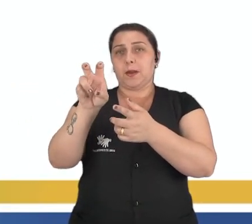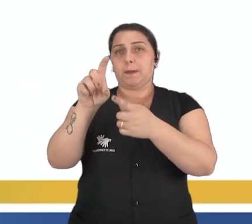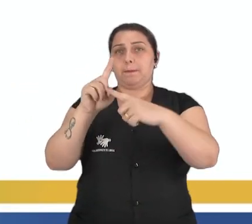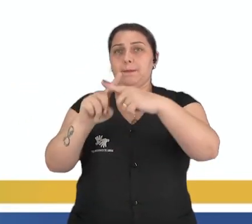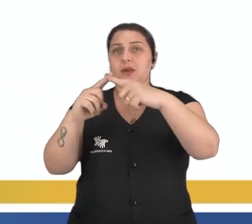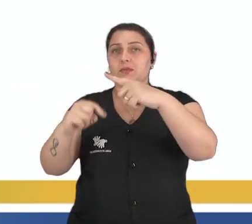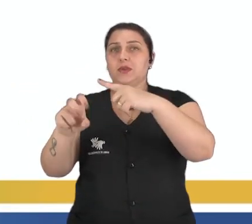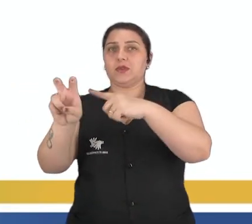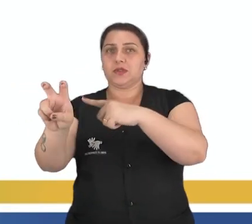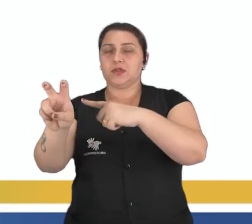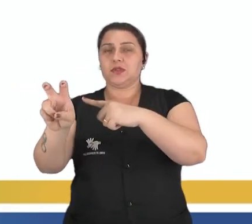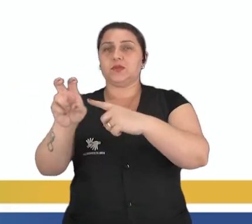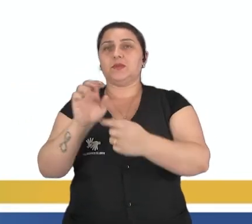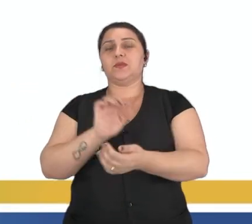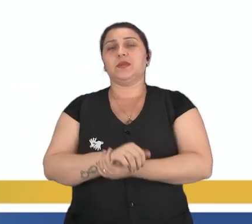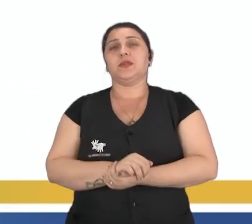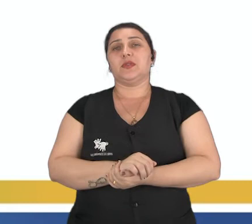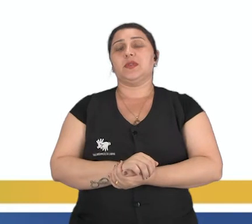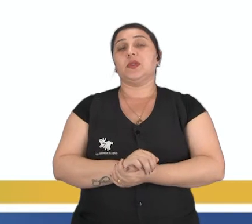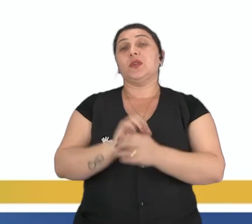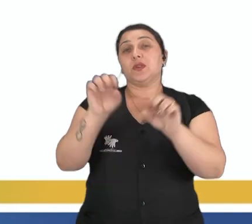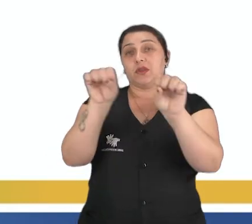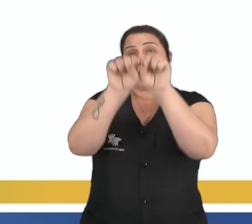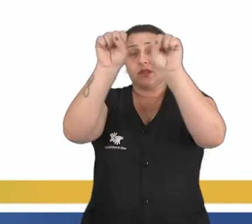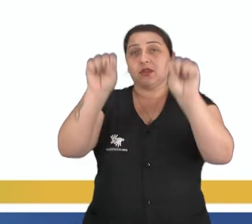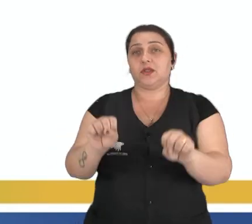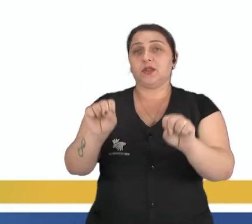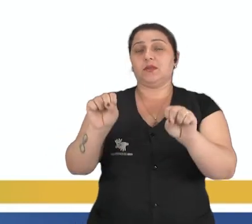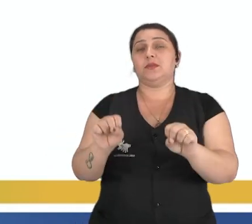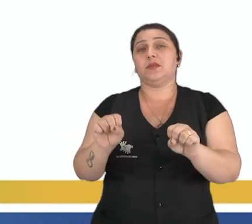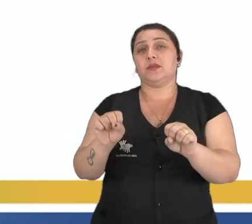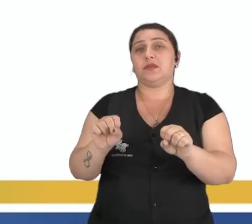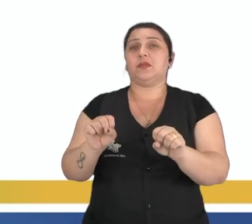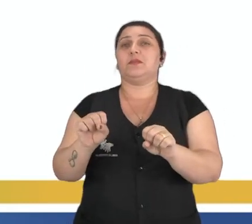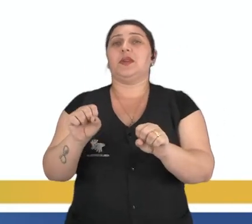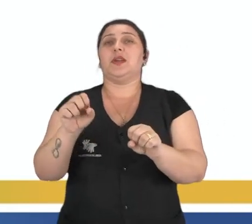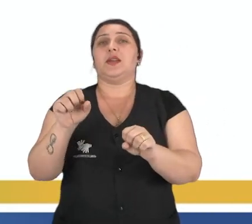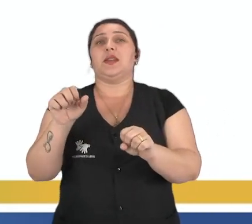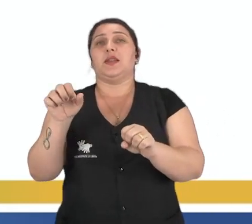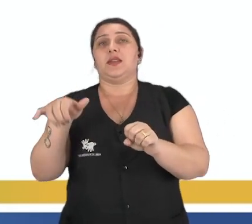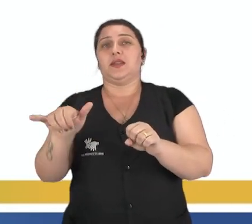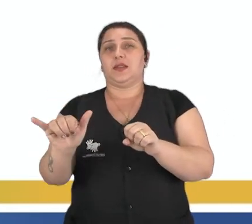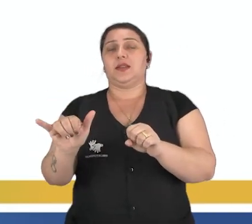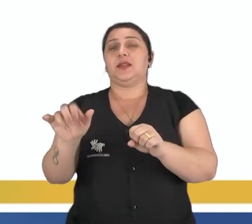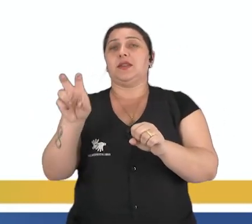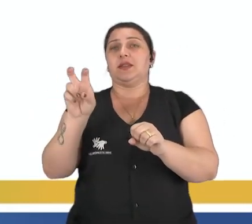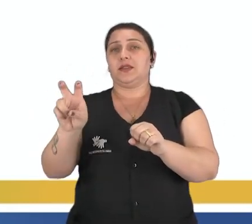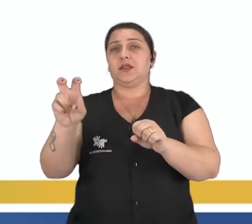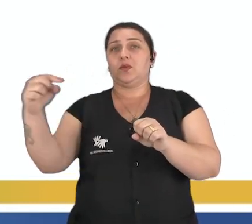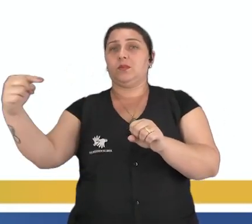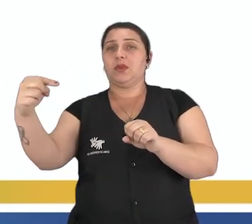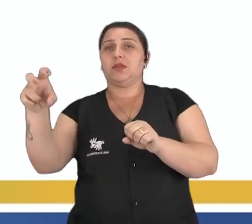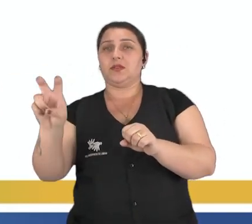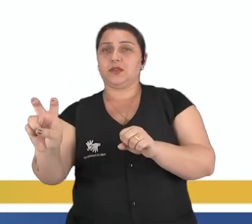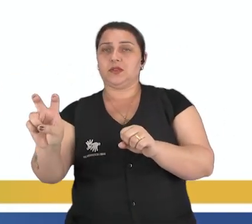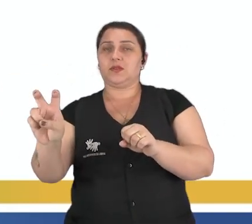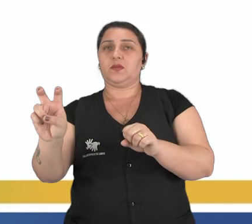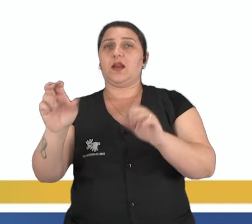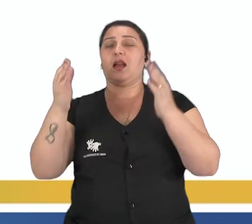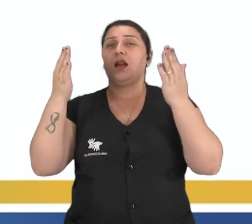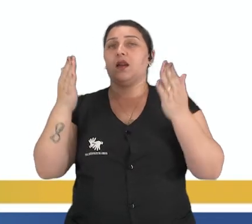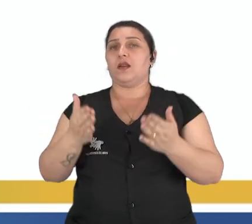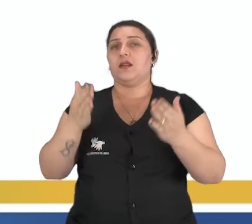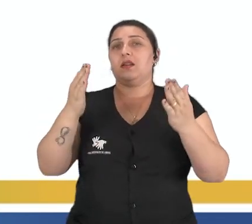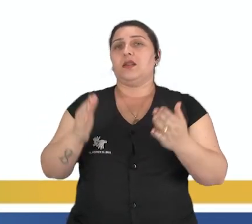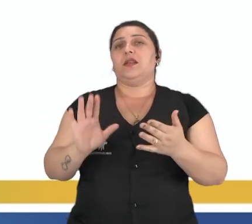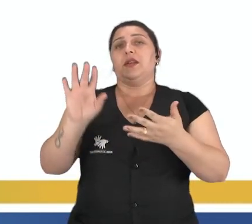menos 5. Isso quer dizer que nesse sistema, os valores para y são 5 e menos 5. Agora vamos fazer